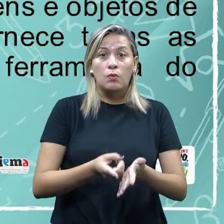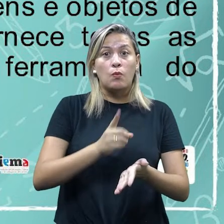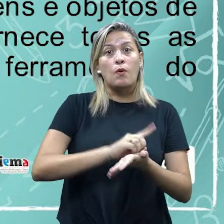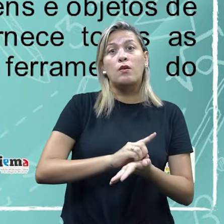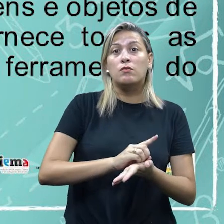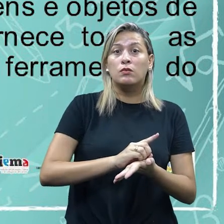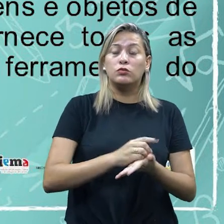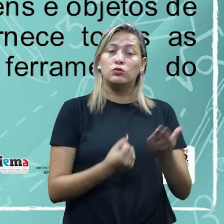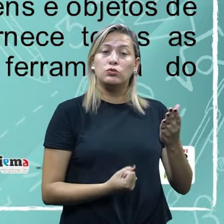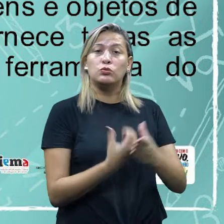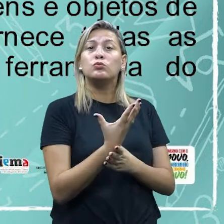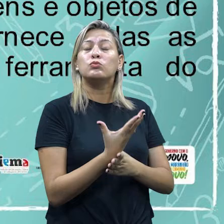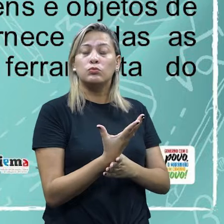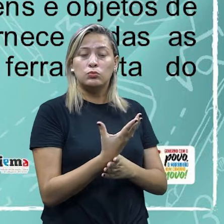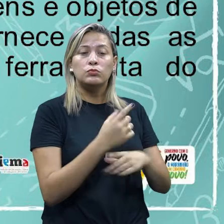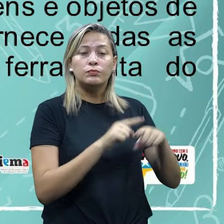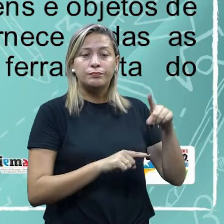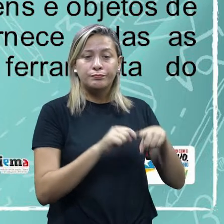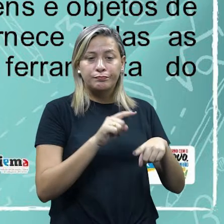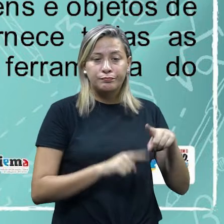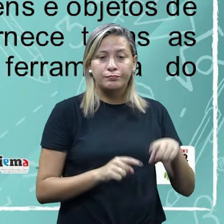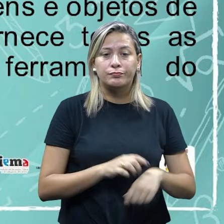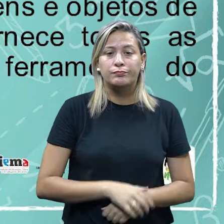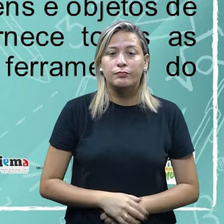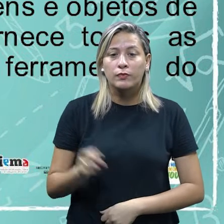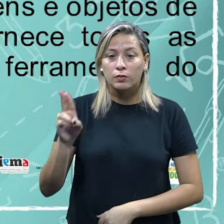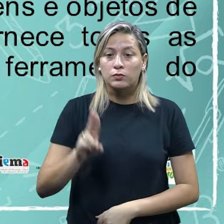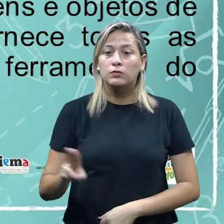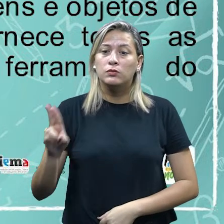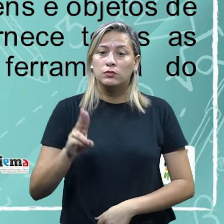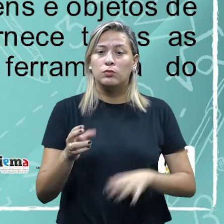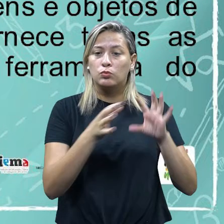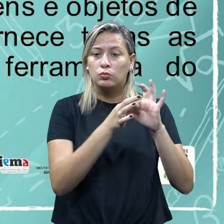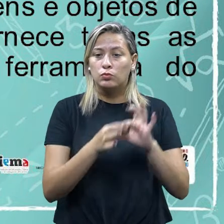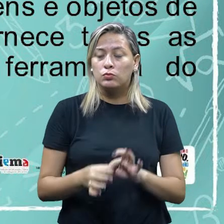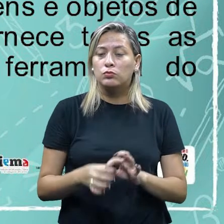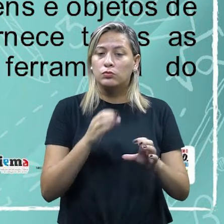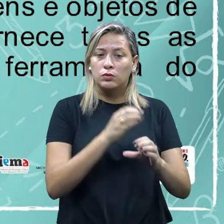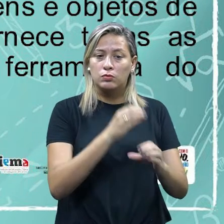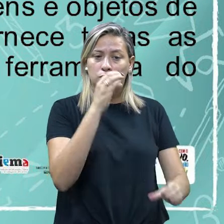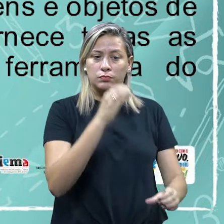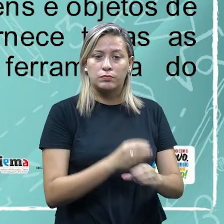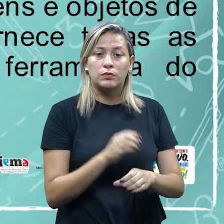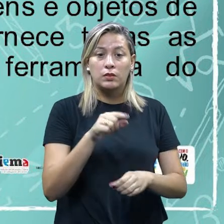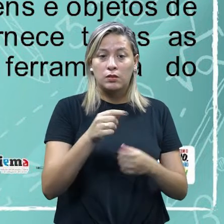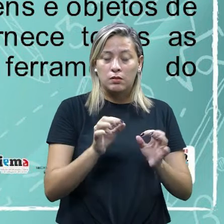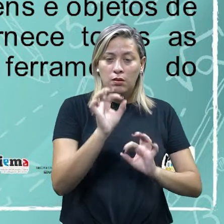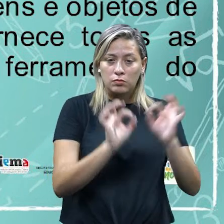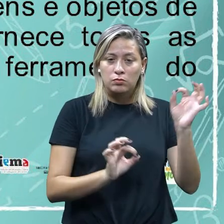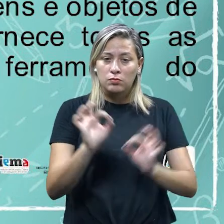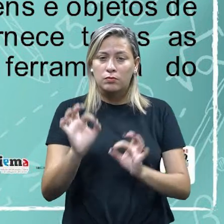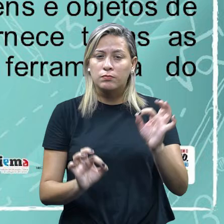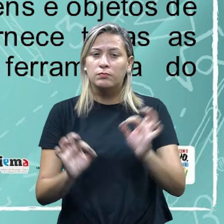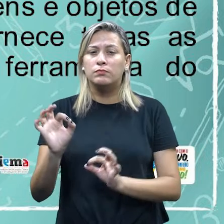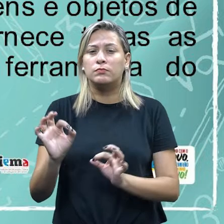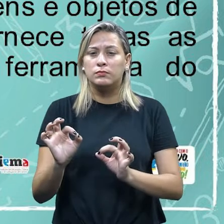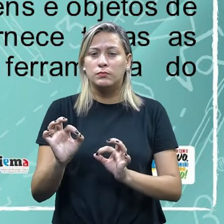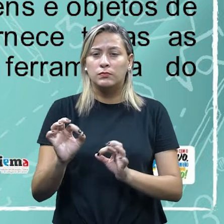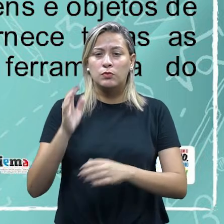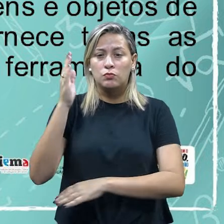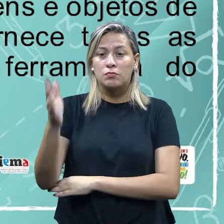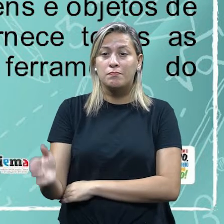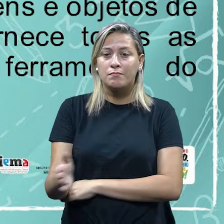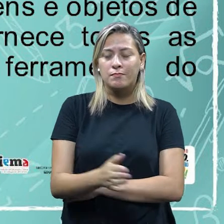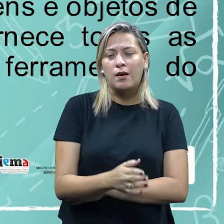que é a produção física, né? As aplicações na área da engenharia em si, abrangendo desde a criação de máquinas e equipamentos